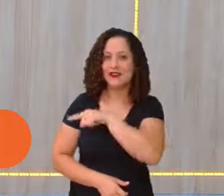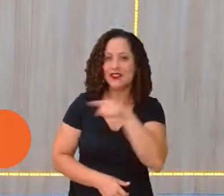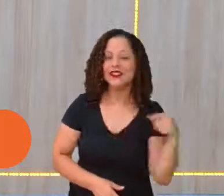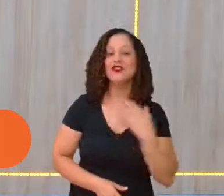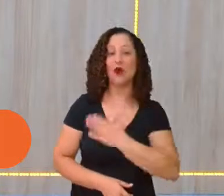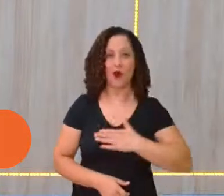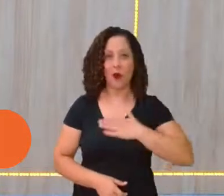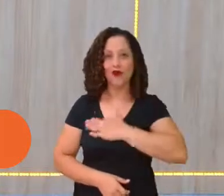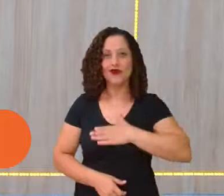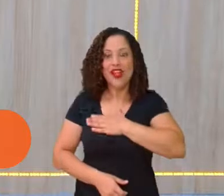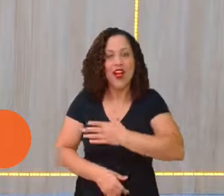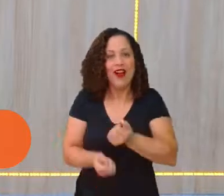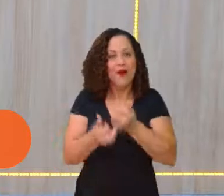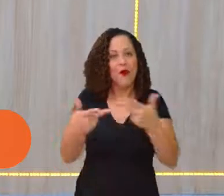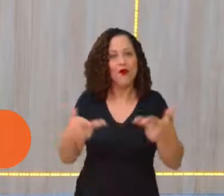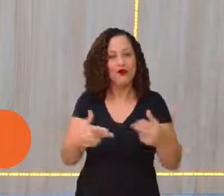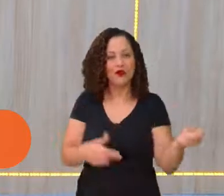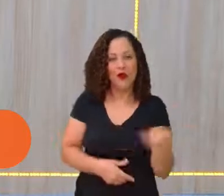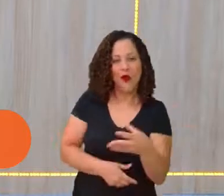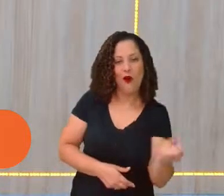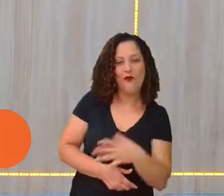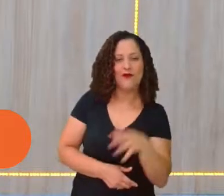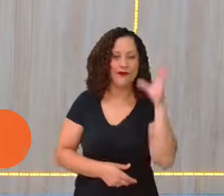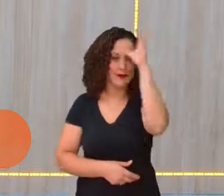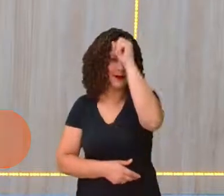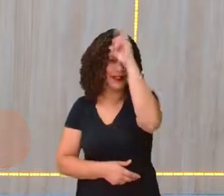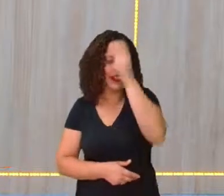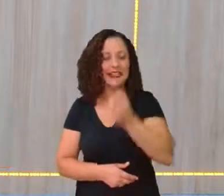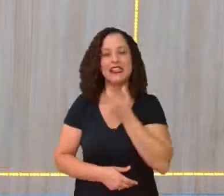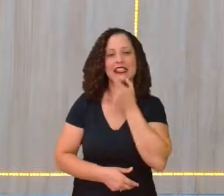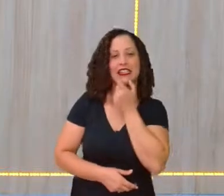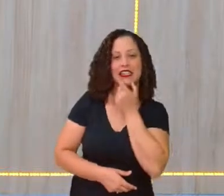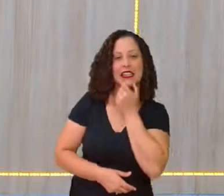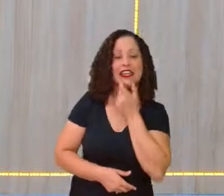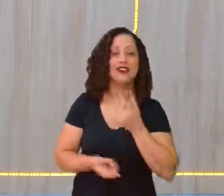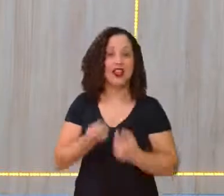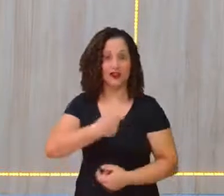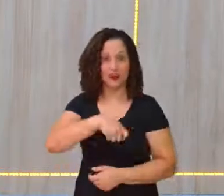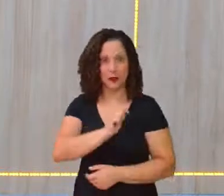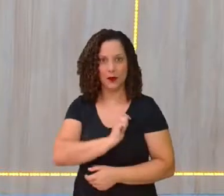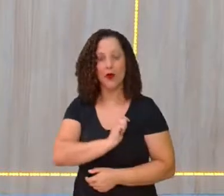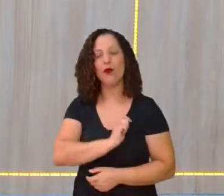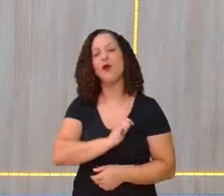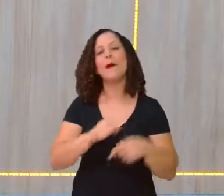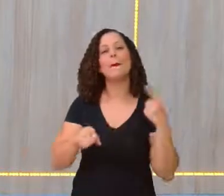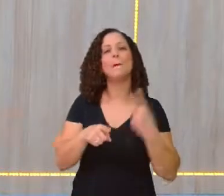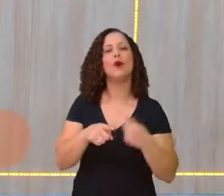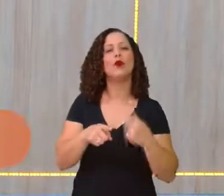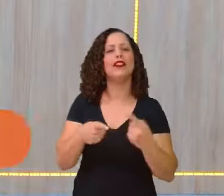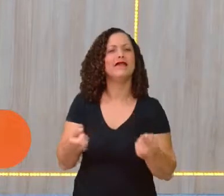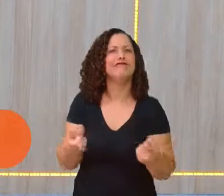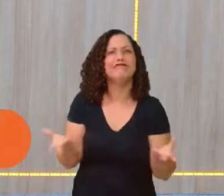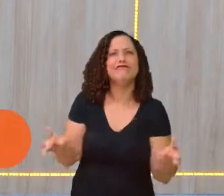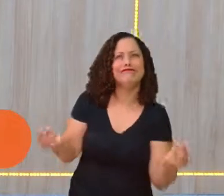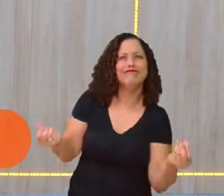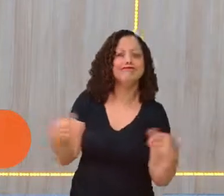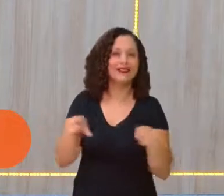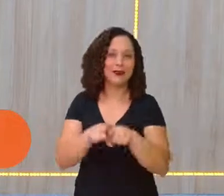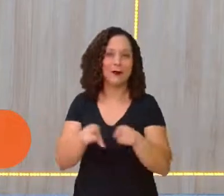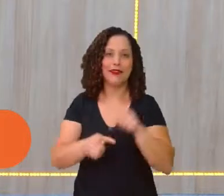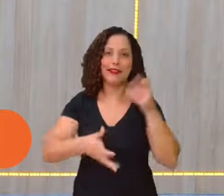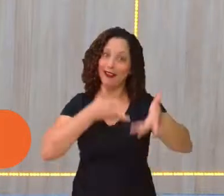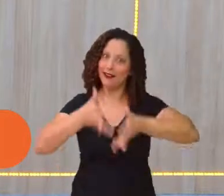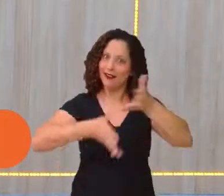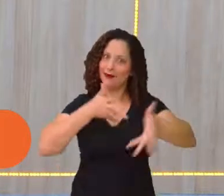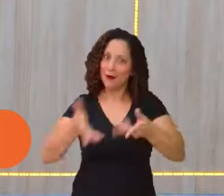de aprender coisas novas, gostam de ver aí coisas em inglês, espanhol, por que não a gente começar aí também a ver um pouco sobre